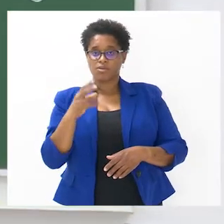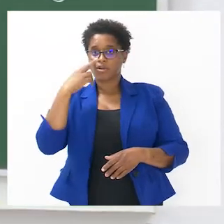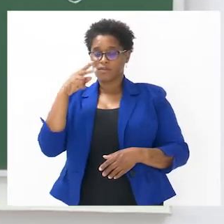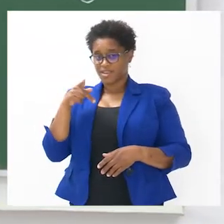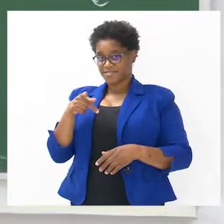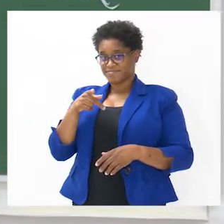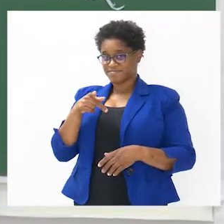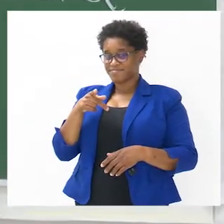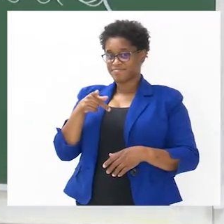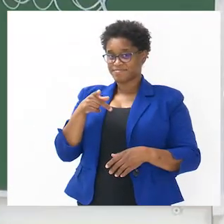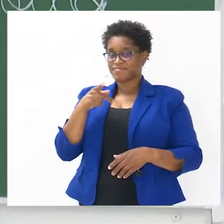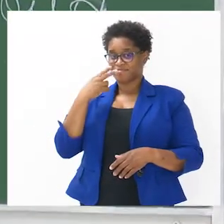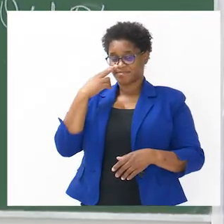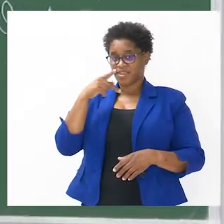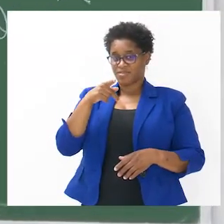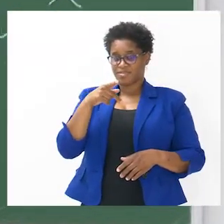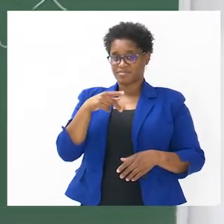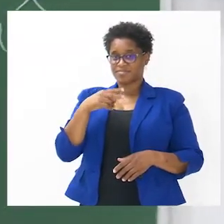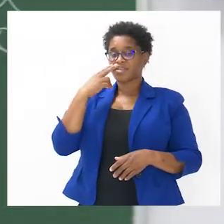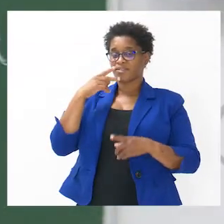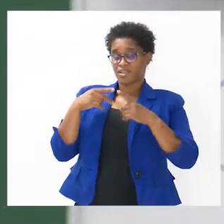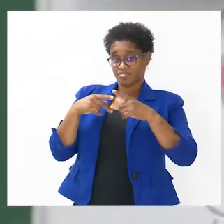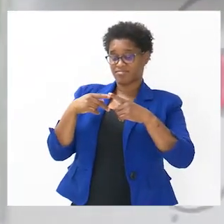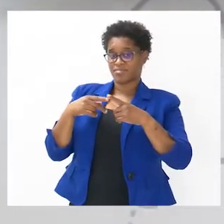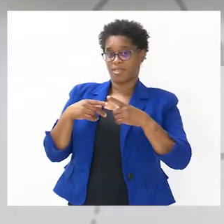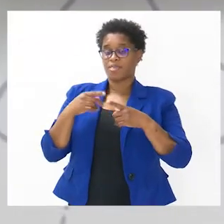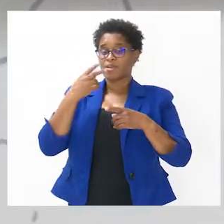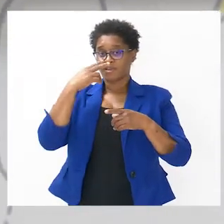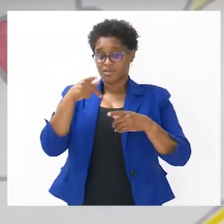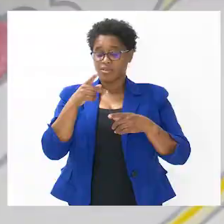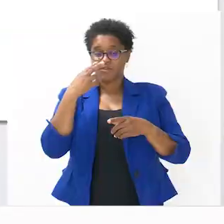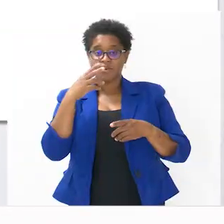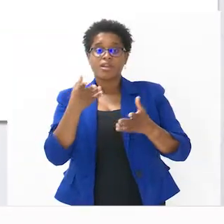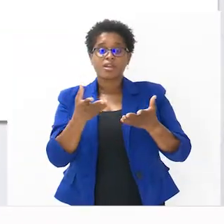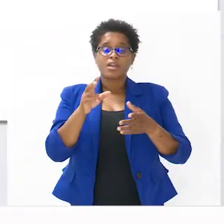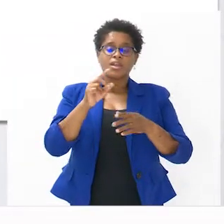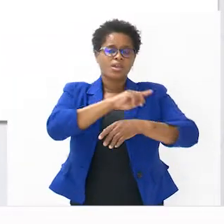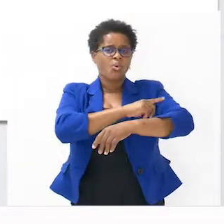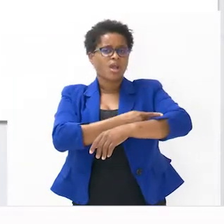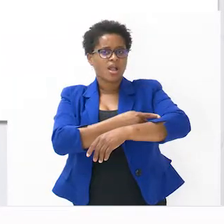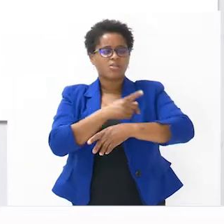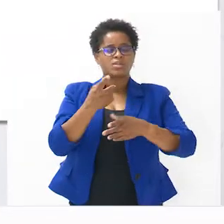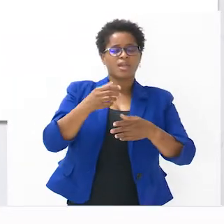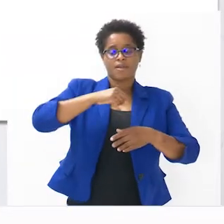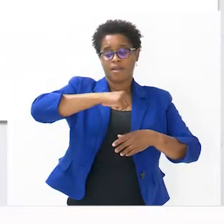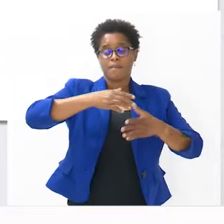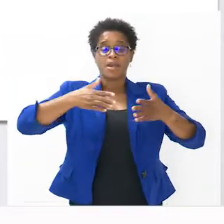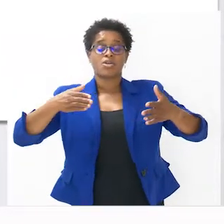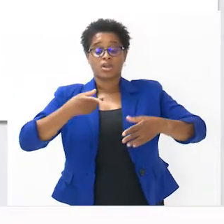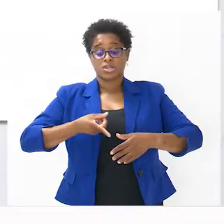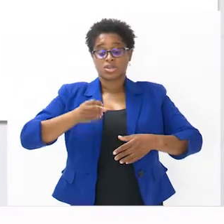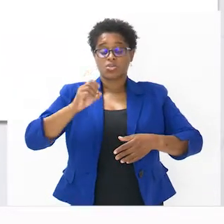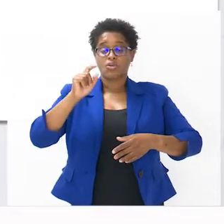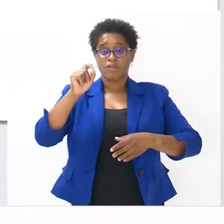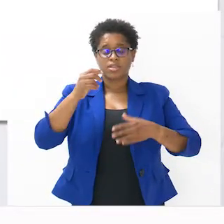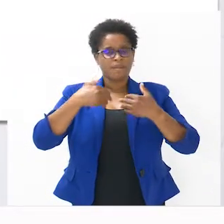o ângulo côncavo. Nós vamos ver, é um ângulo que mede maior do que 90 graus,